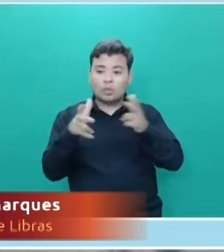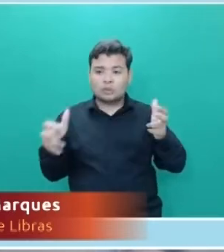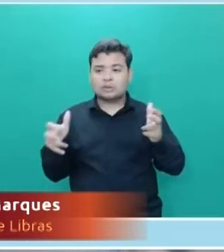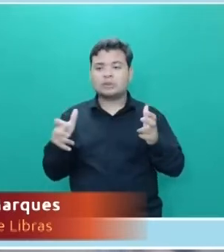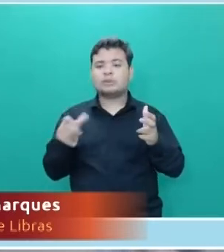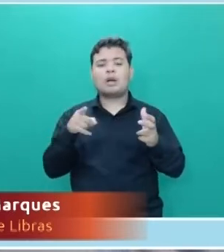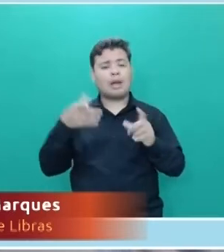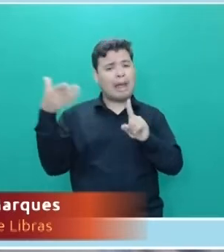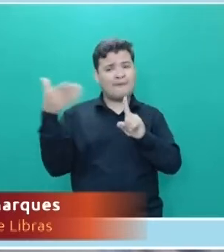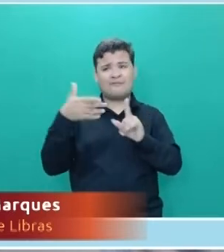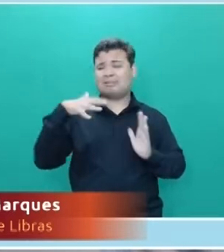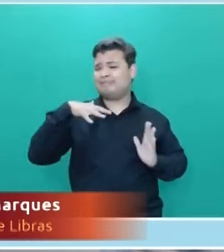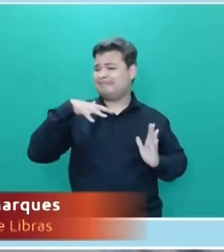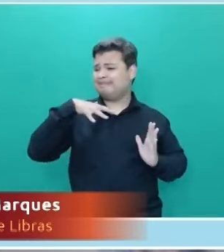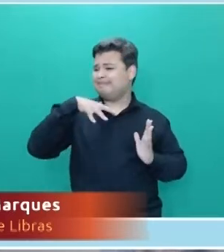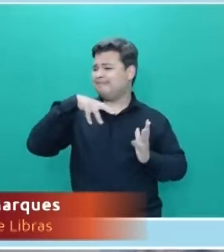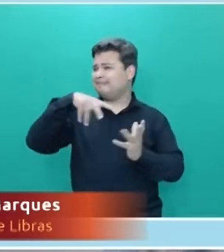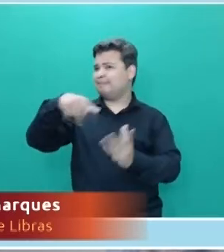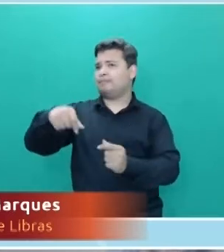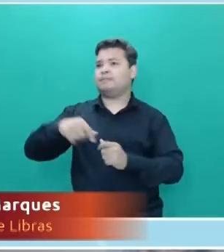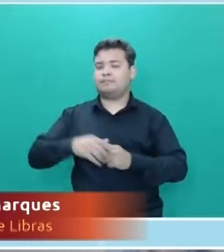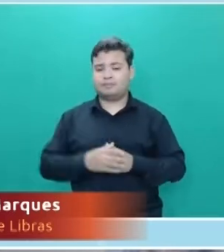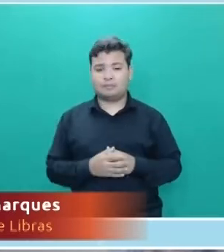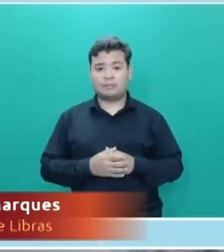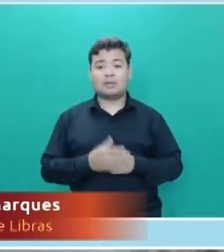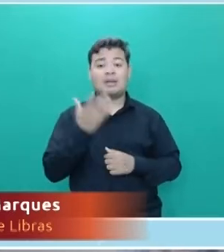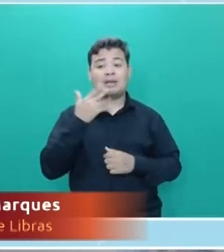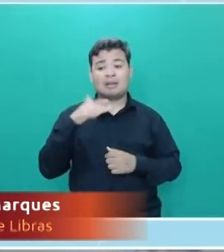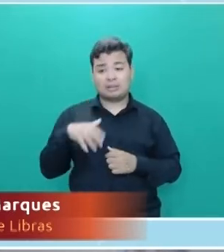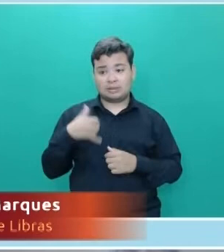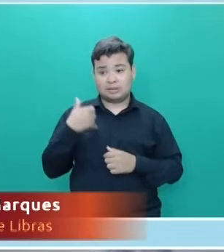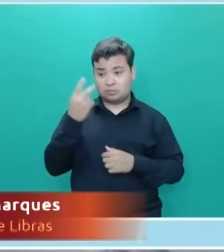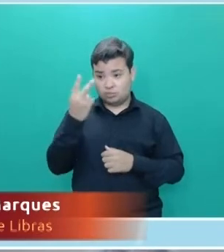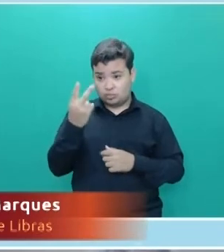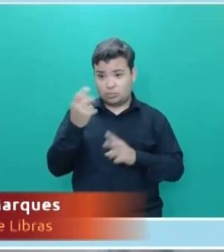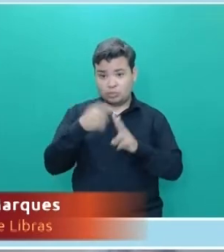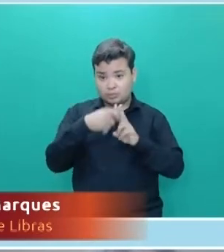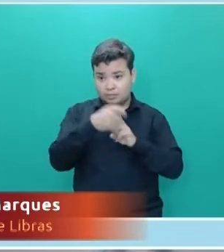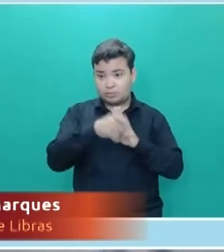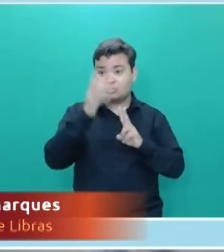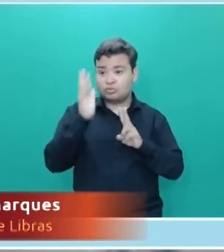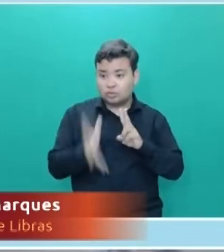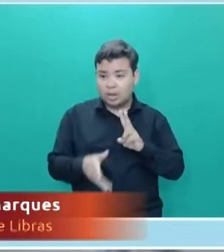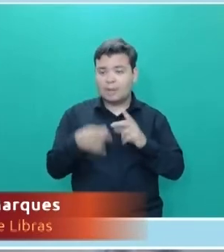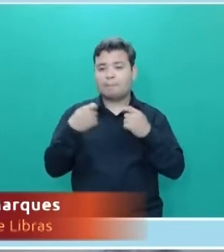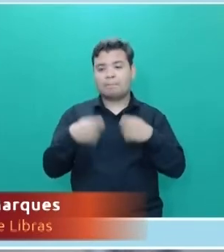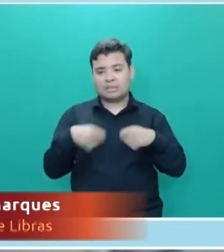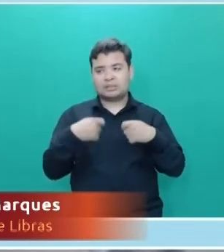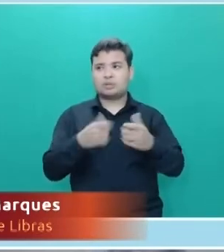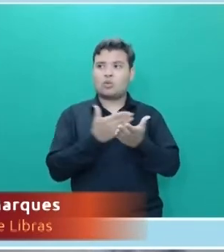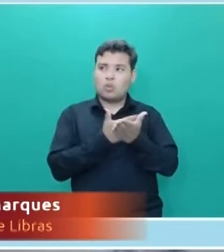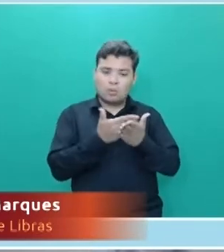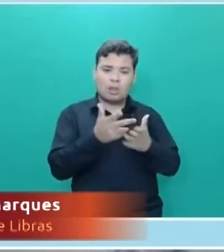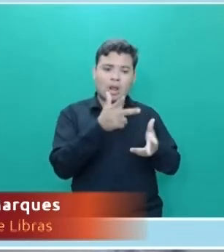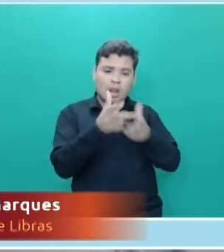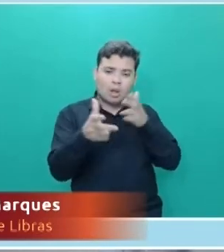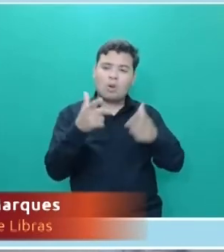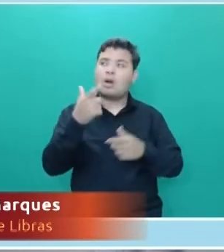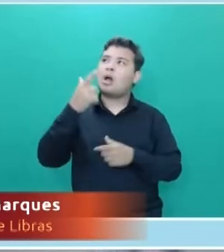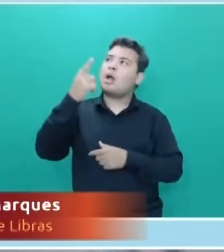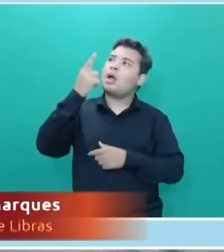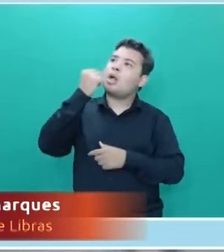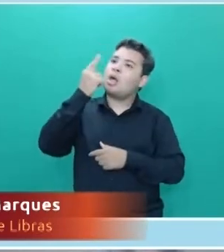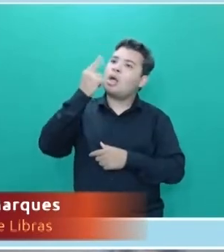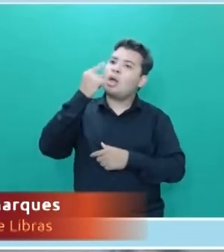Então, a criança, a partir dos 2 meses, ela tem que receber as primeiras doses e depois ela continua recebendo 2